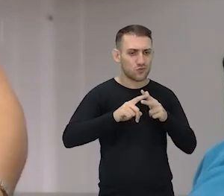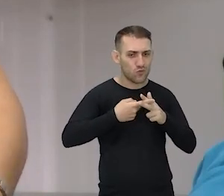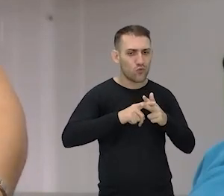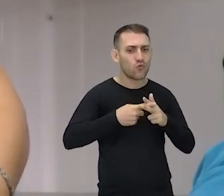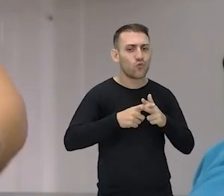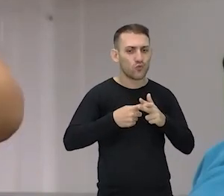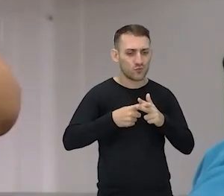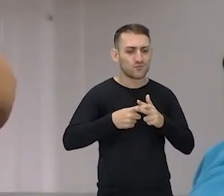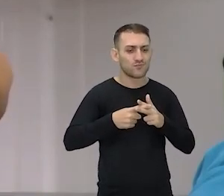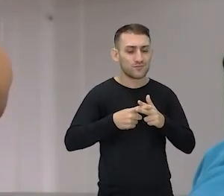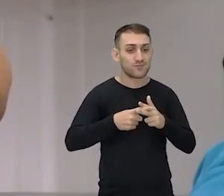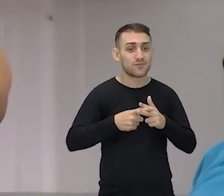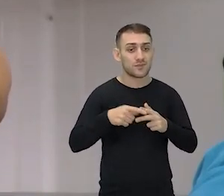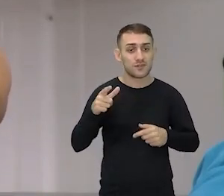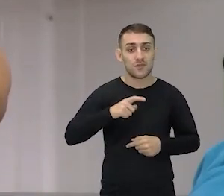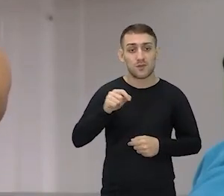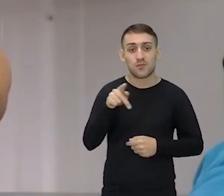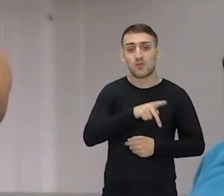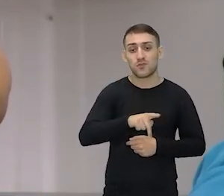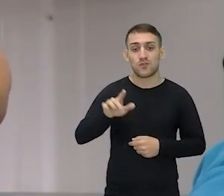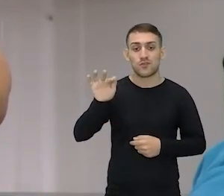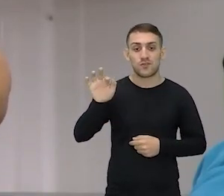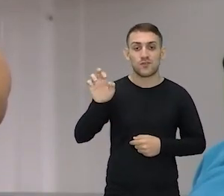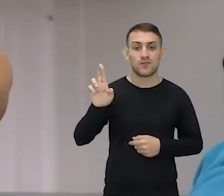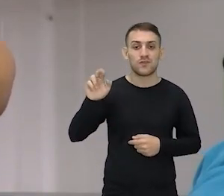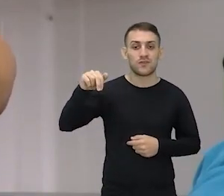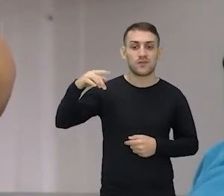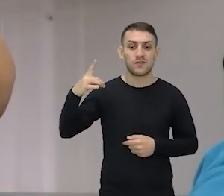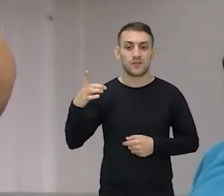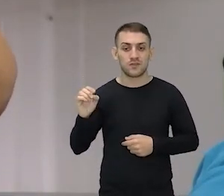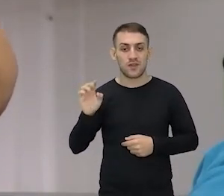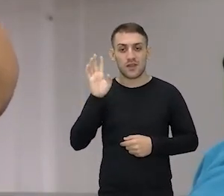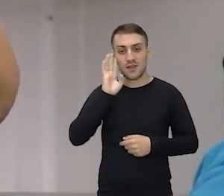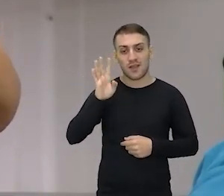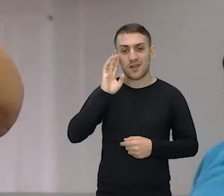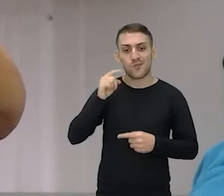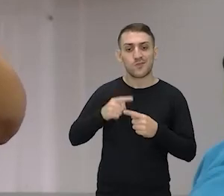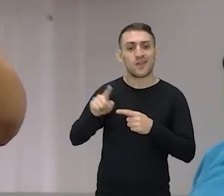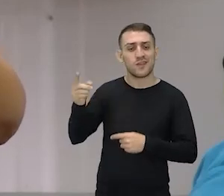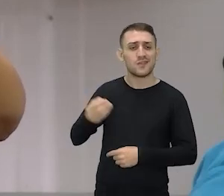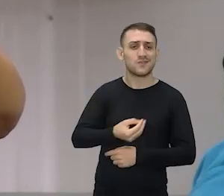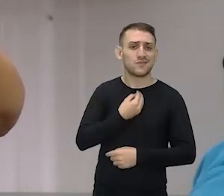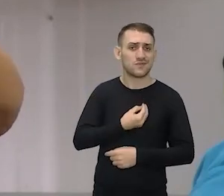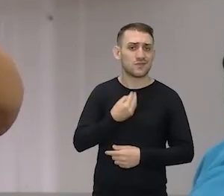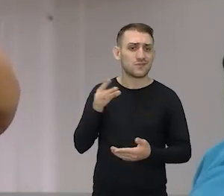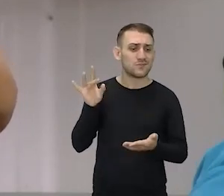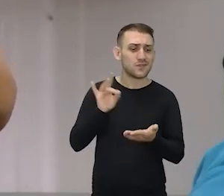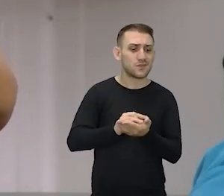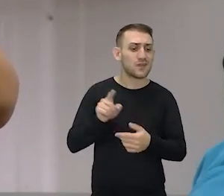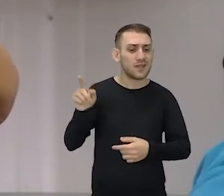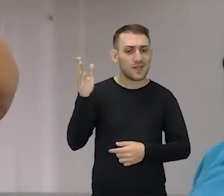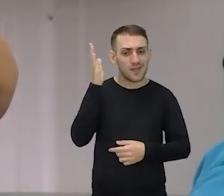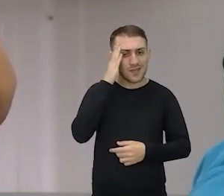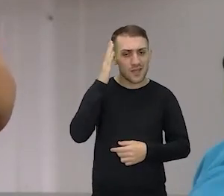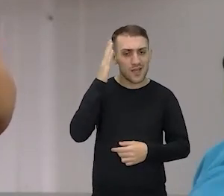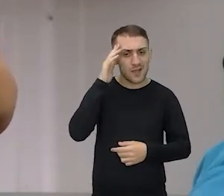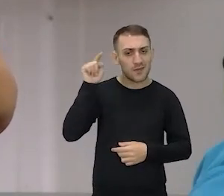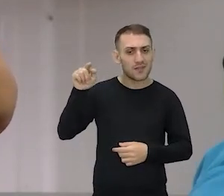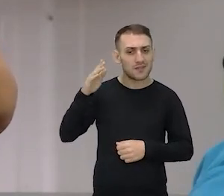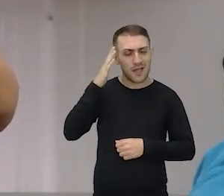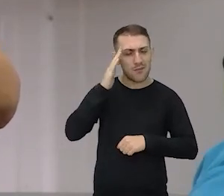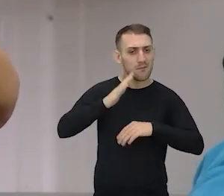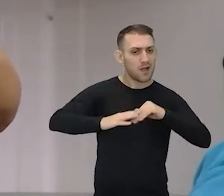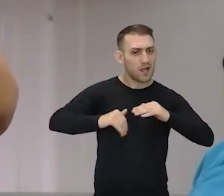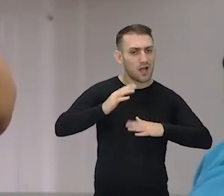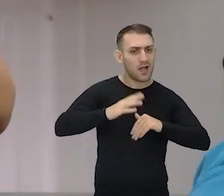aí, aonde o professor Fernando é muito bacana, porque ele viveu isso. Ele sabe na